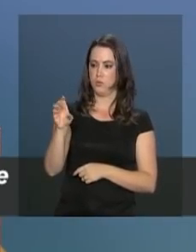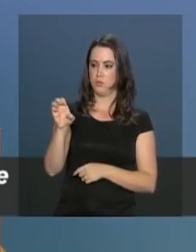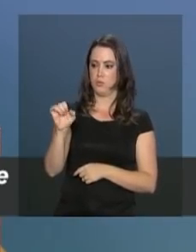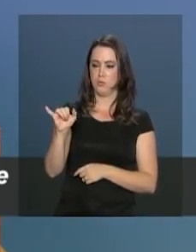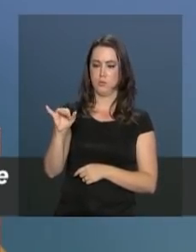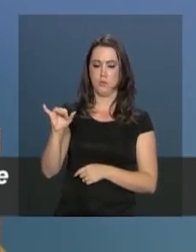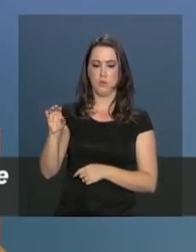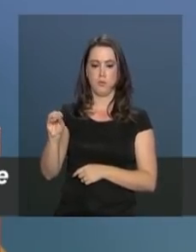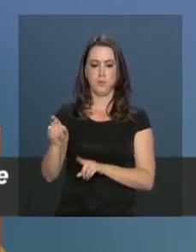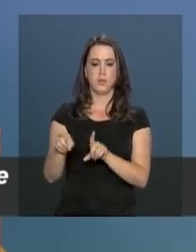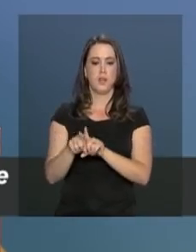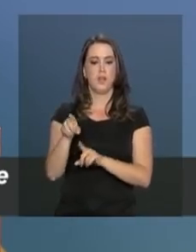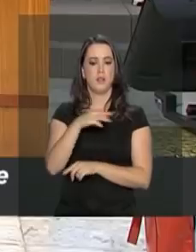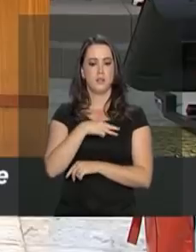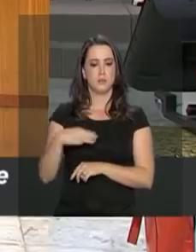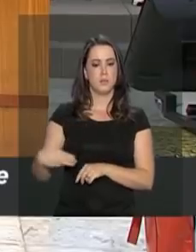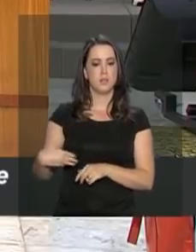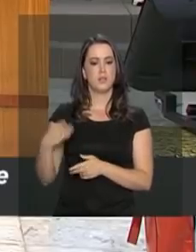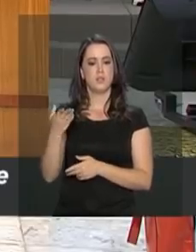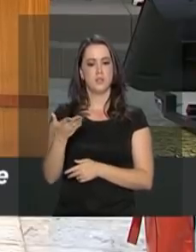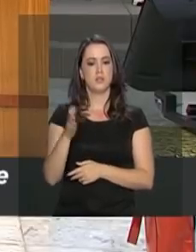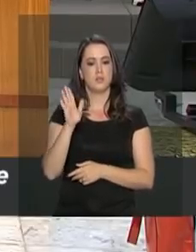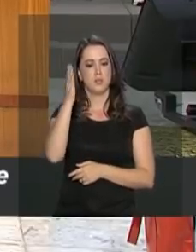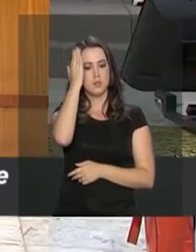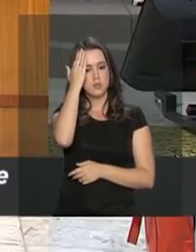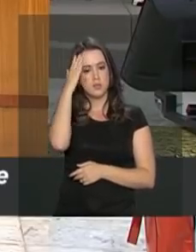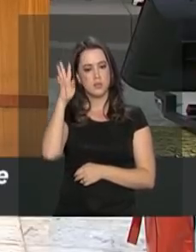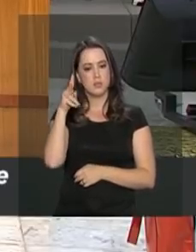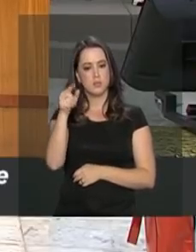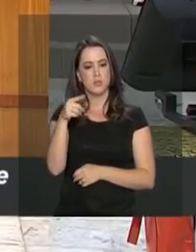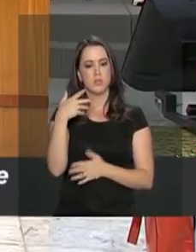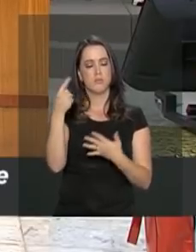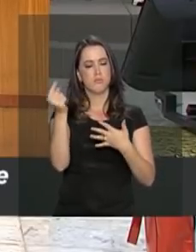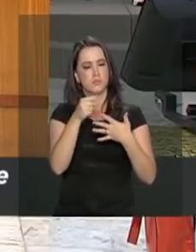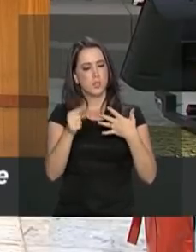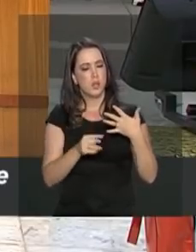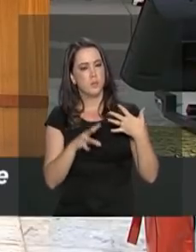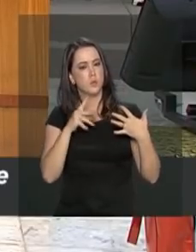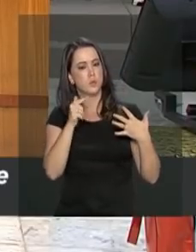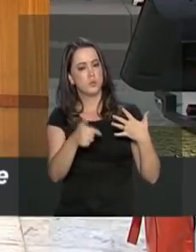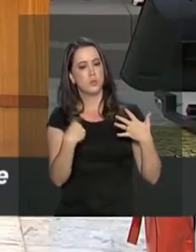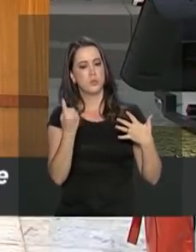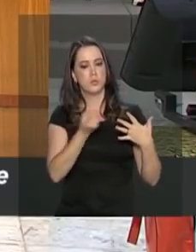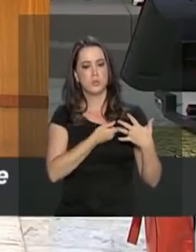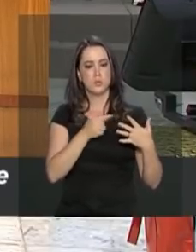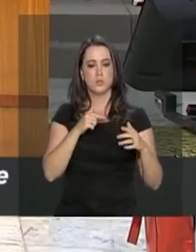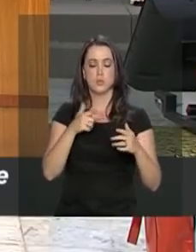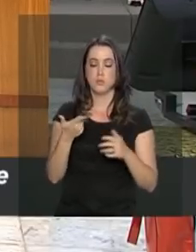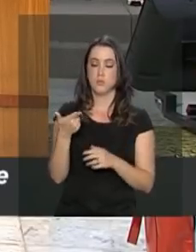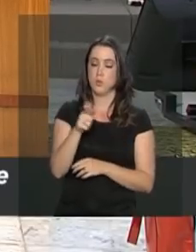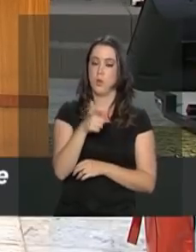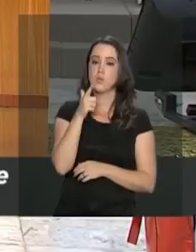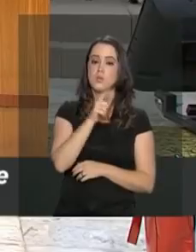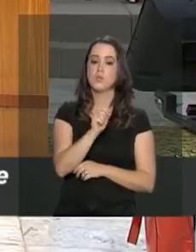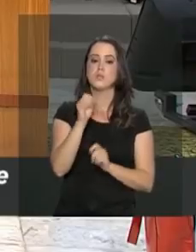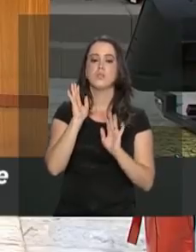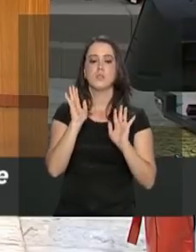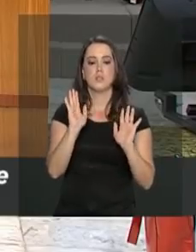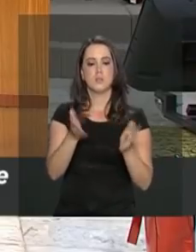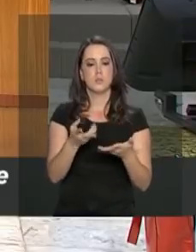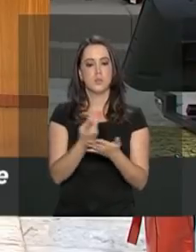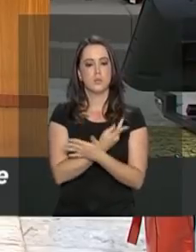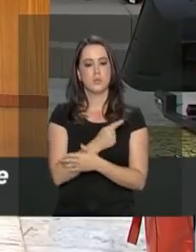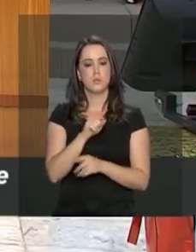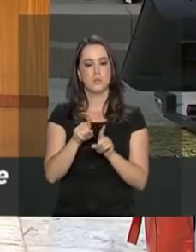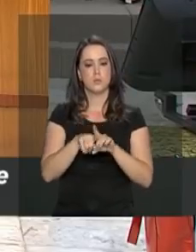ele responderá franco jazz e detiveram da descrição de todas essas recuperações que se deram